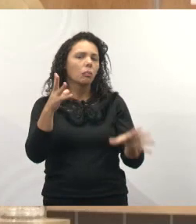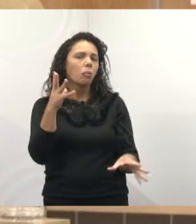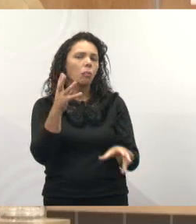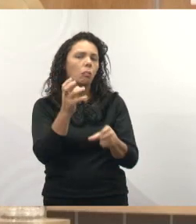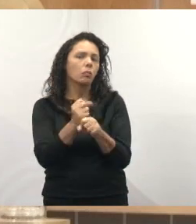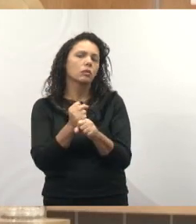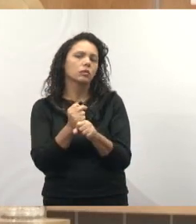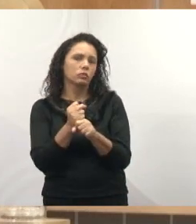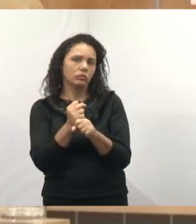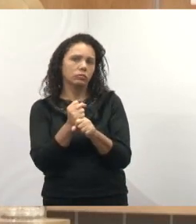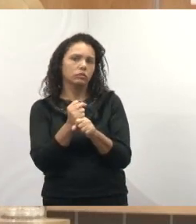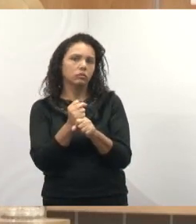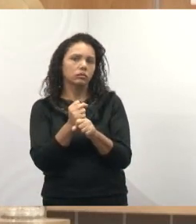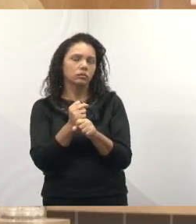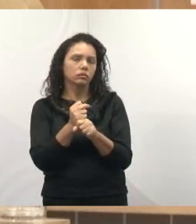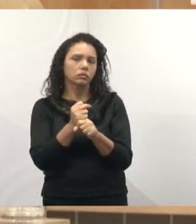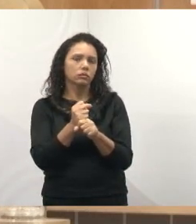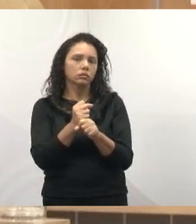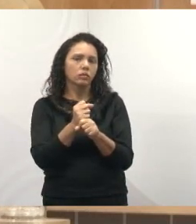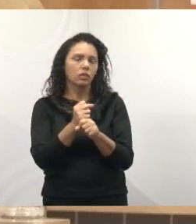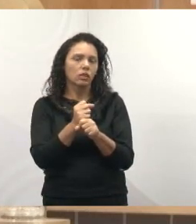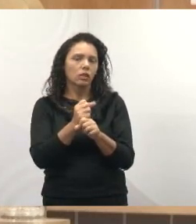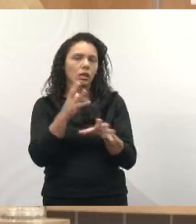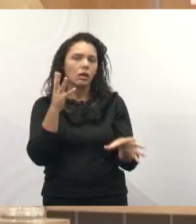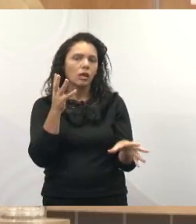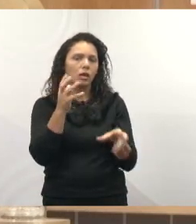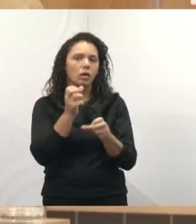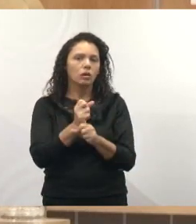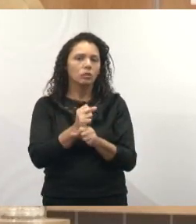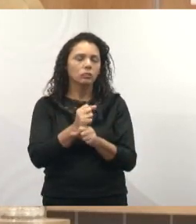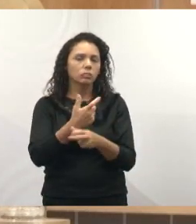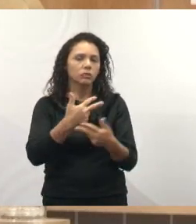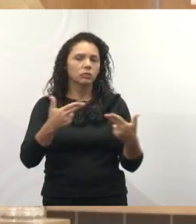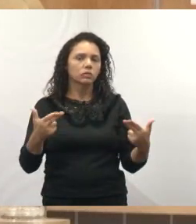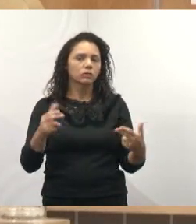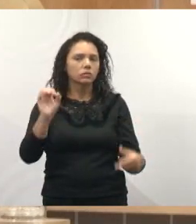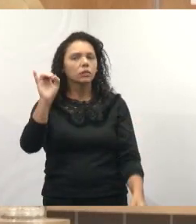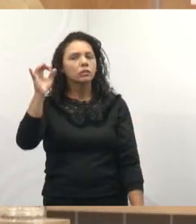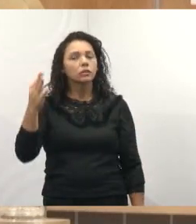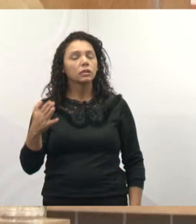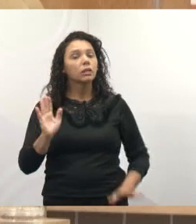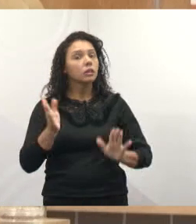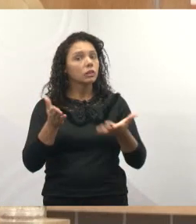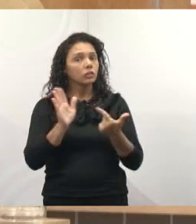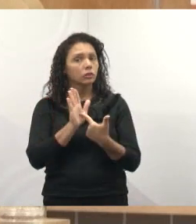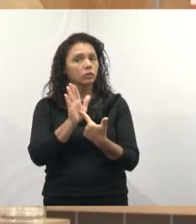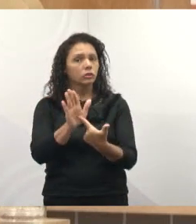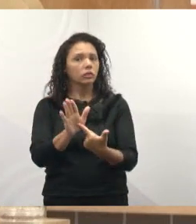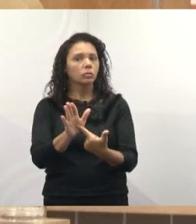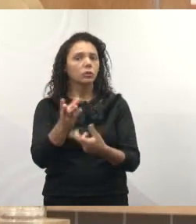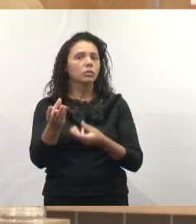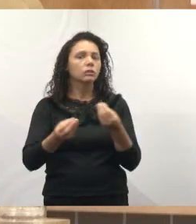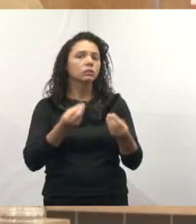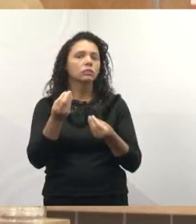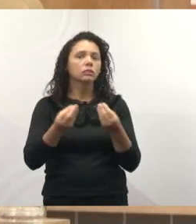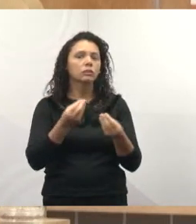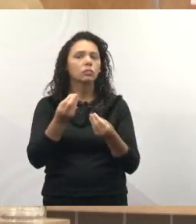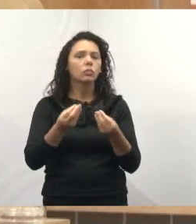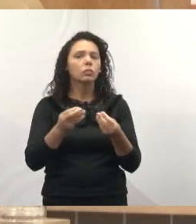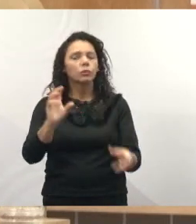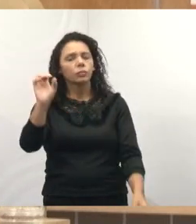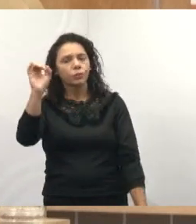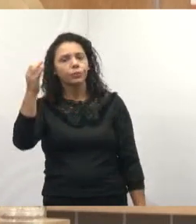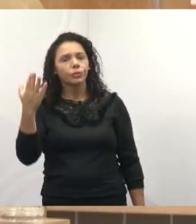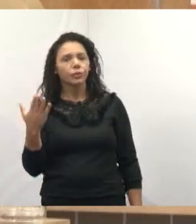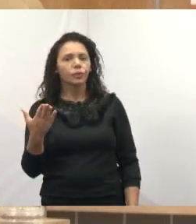extrato, aquela radiografia, ela já passa para nós um desenho de como foi a